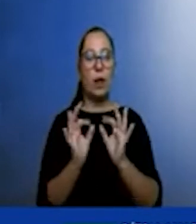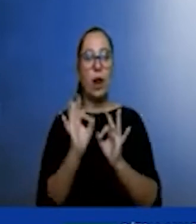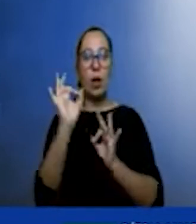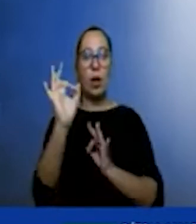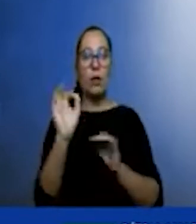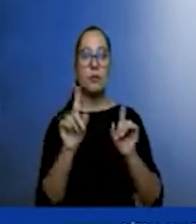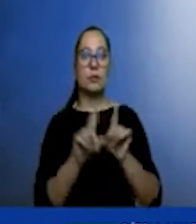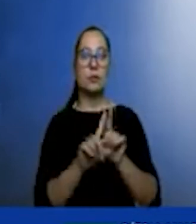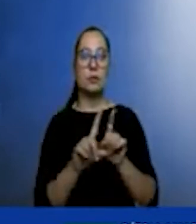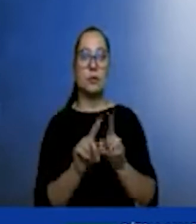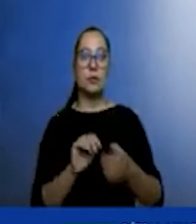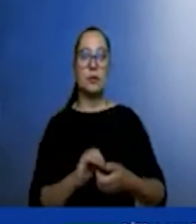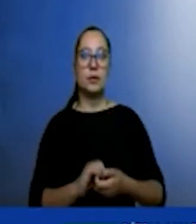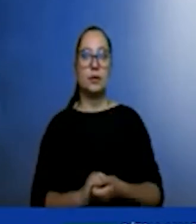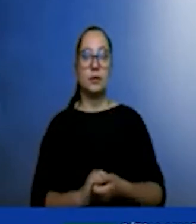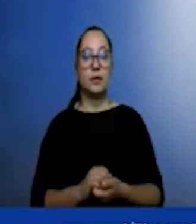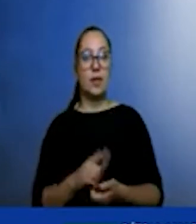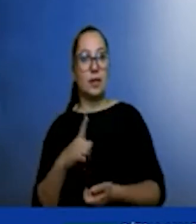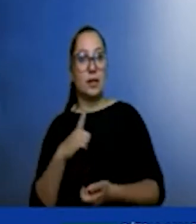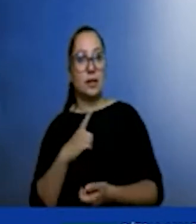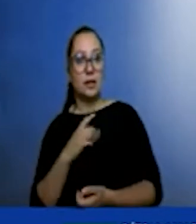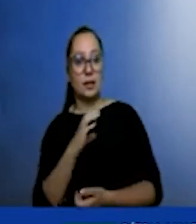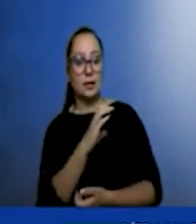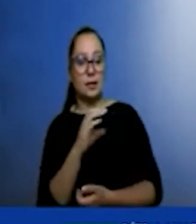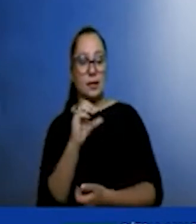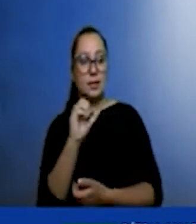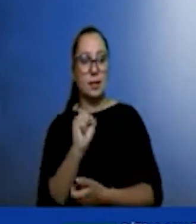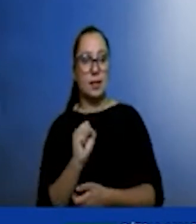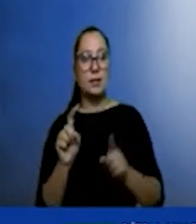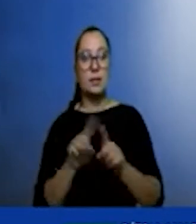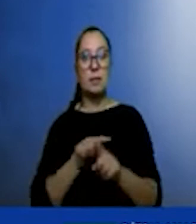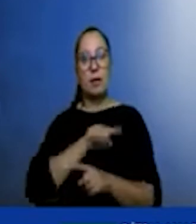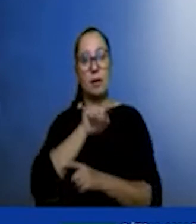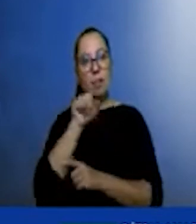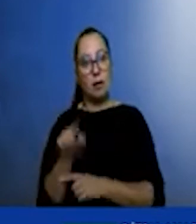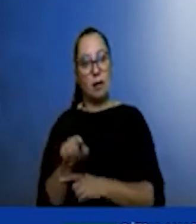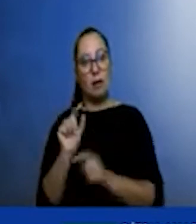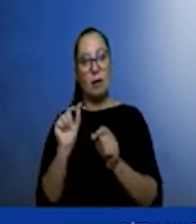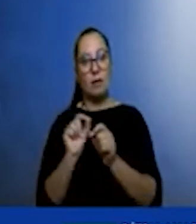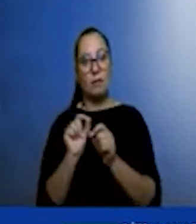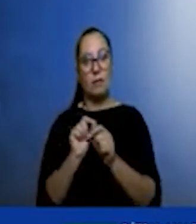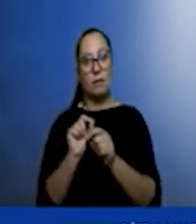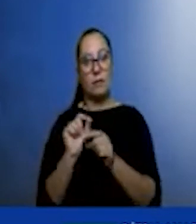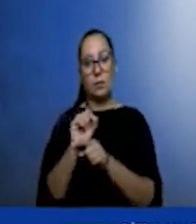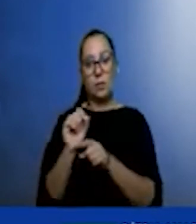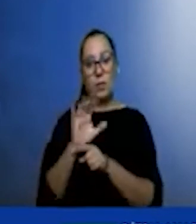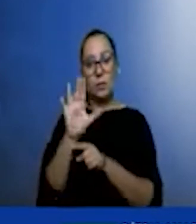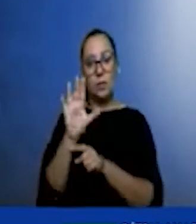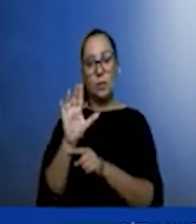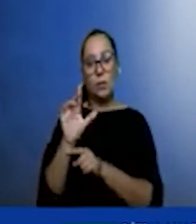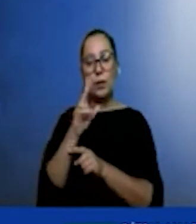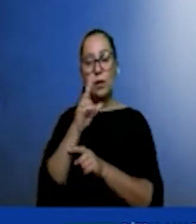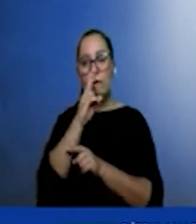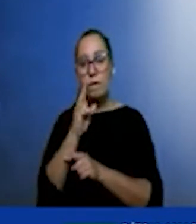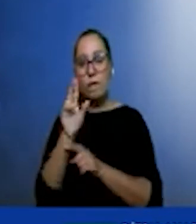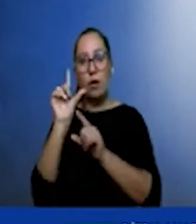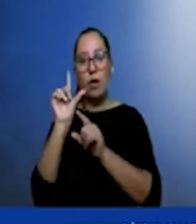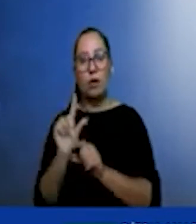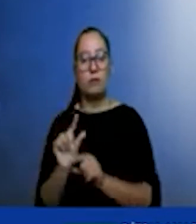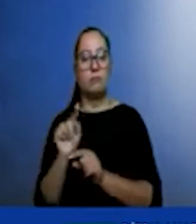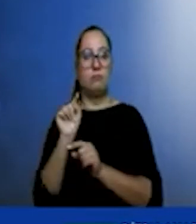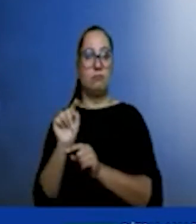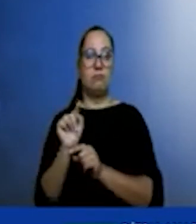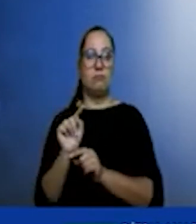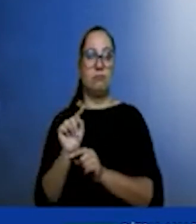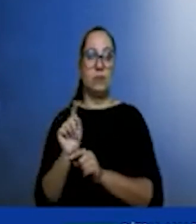você ter o CCS também lá, fazendo uma descarbonização intensa da produção, juntamente com